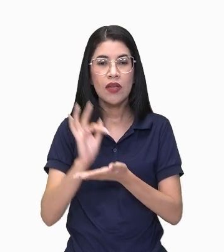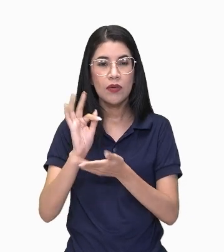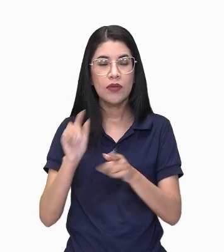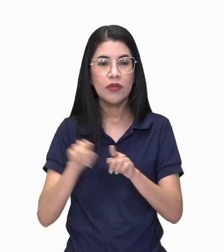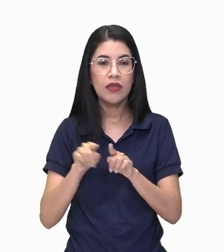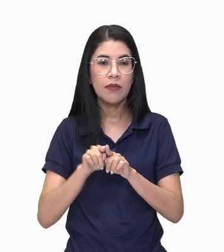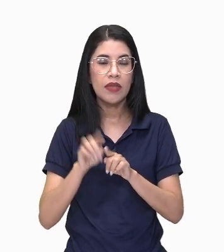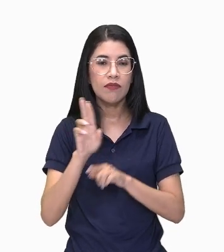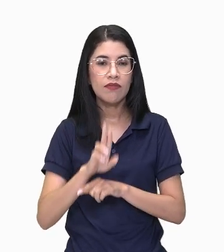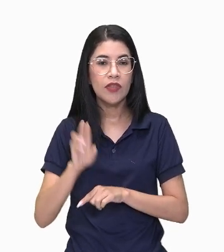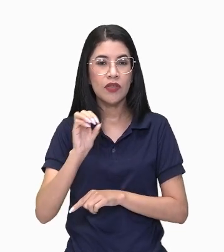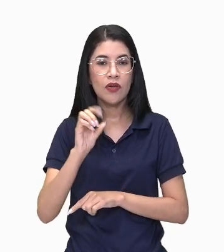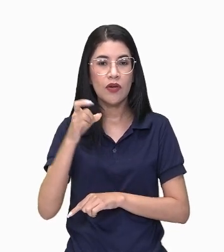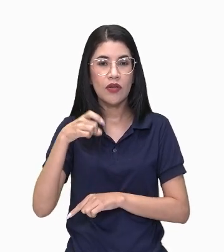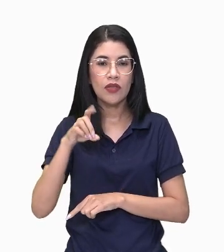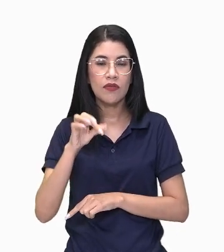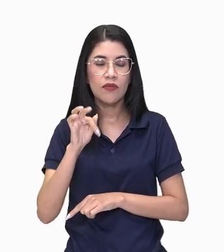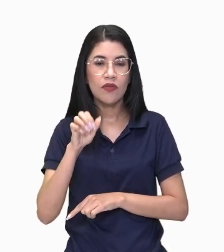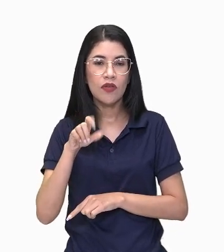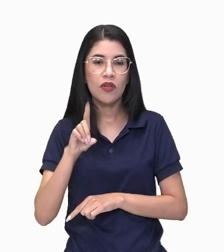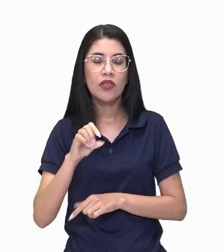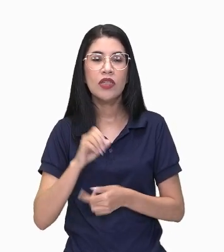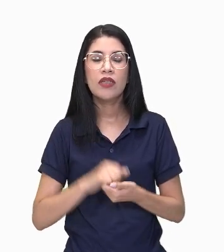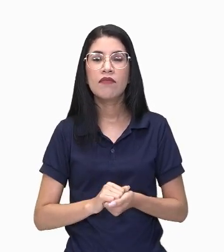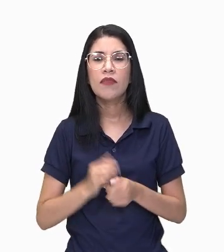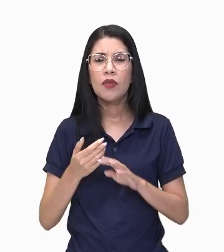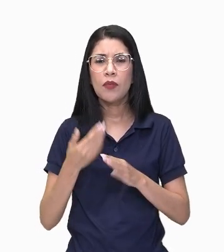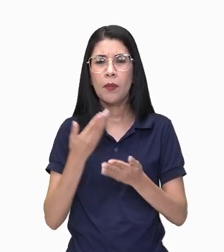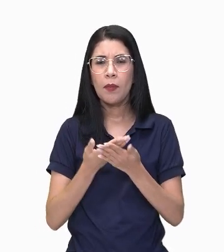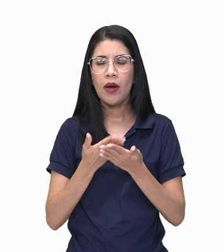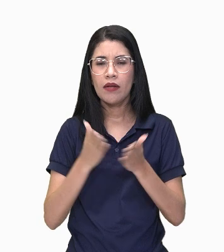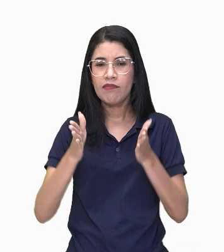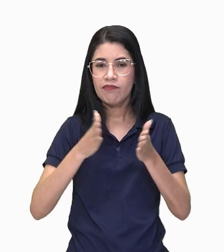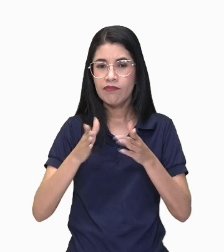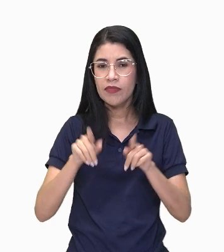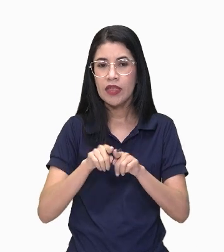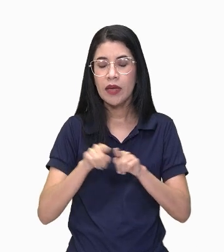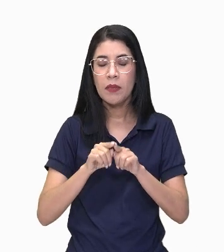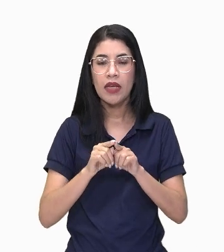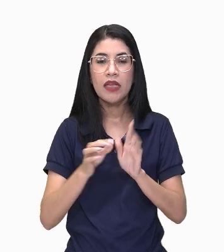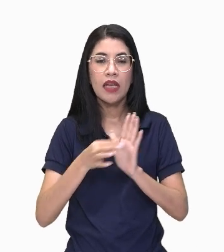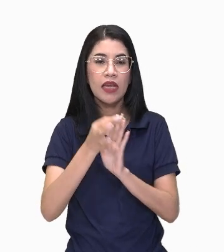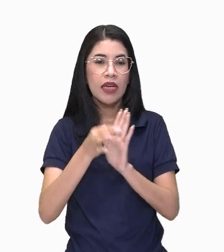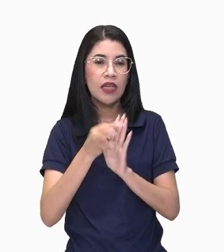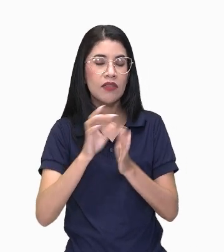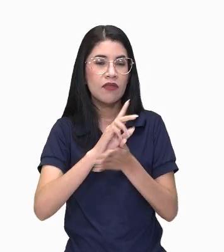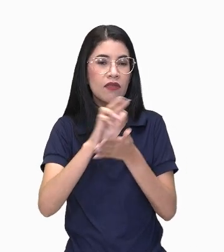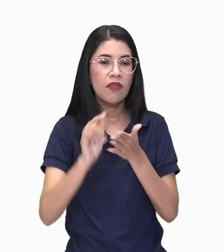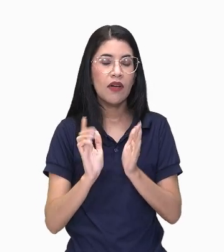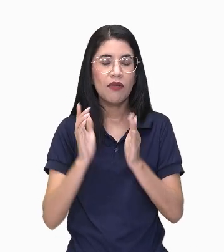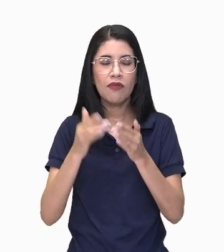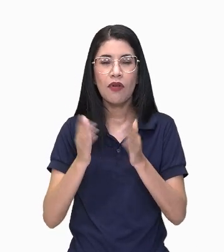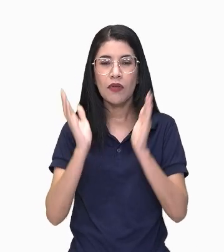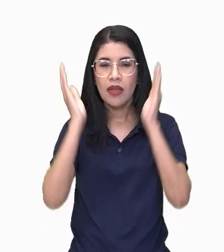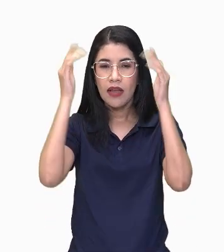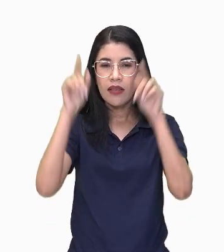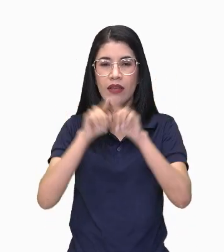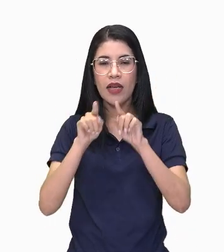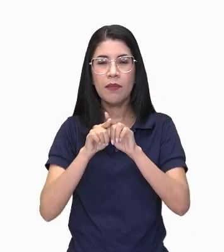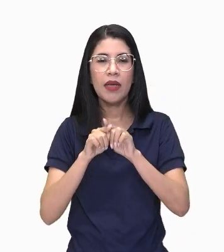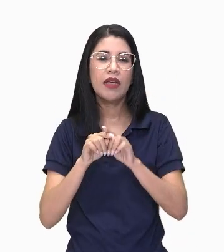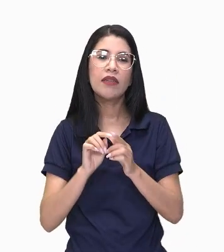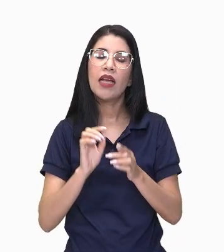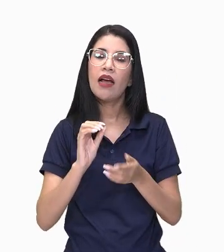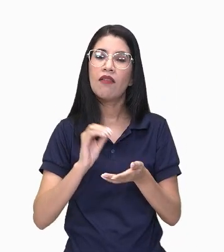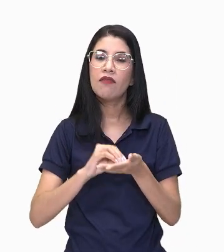os tempos de estudante, dirigia críticas ao clero, sobretudo com relação à falta de instrução dos sacerdotes e